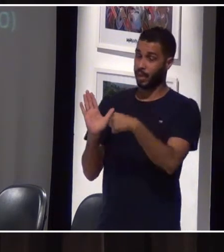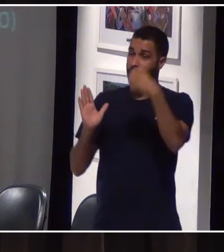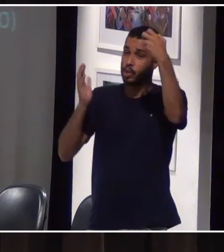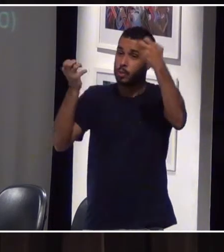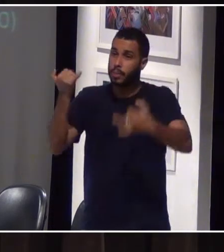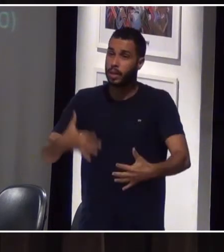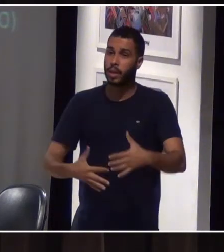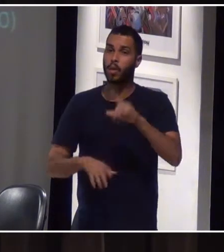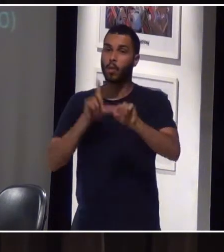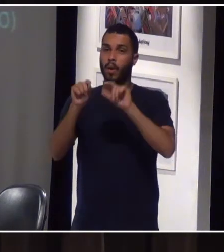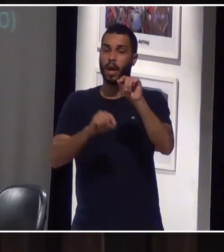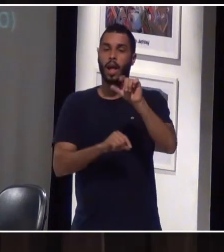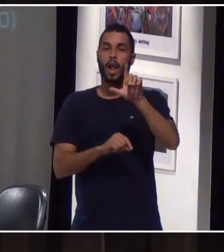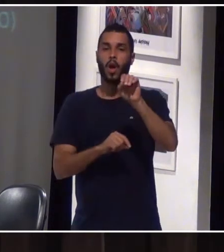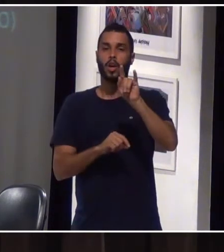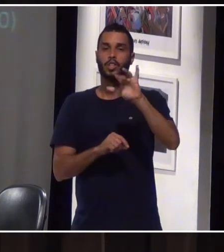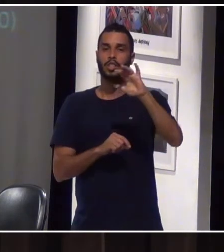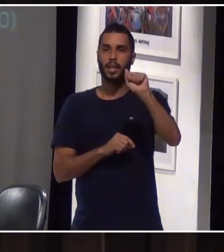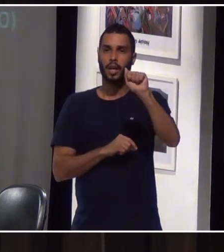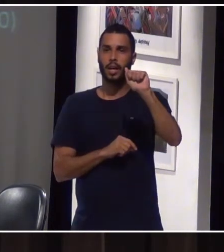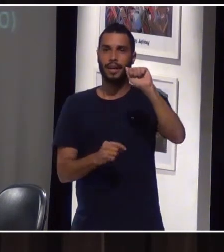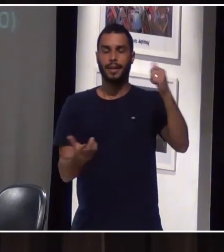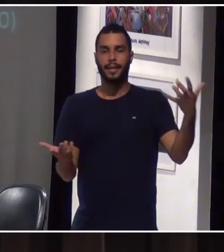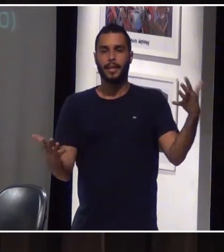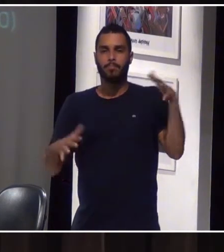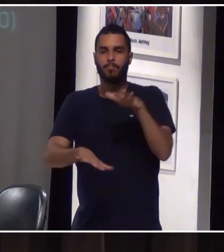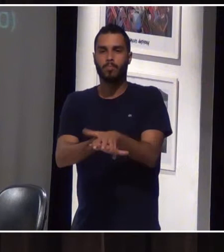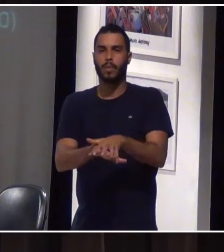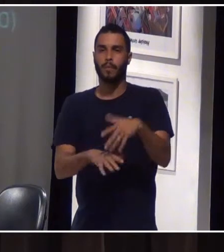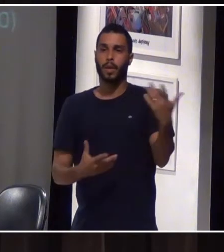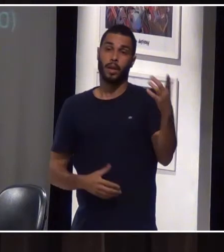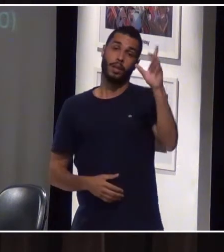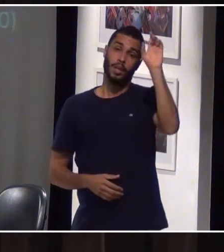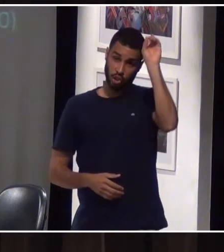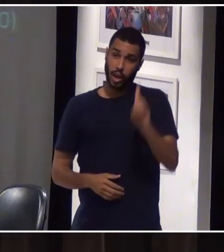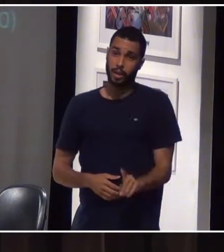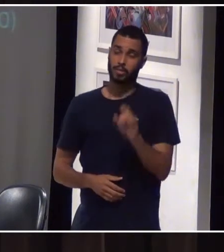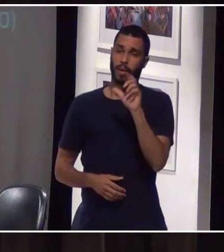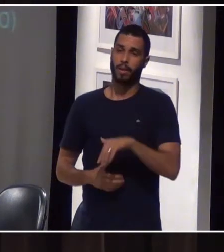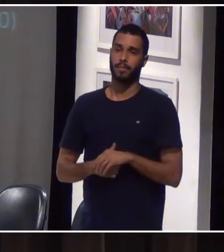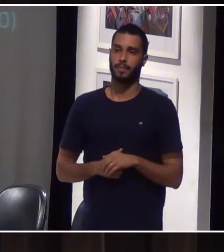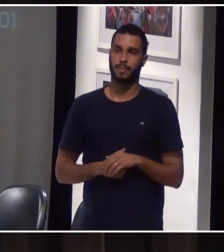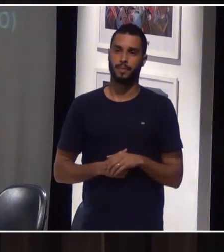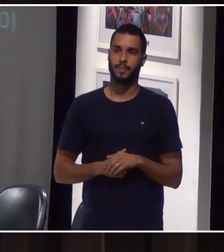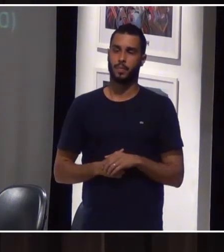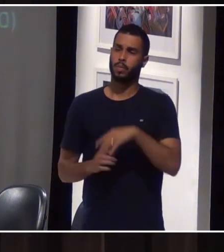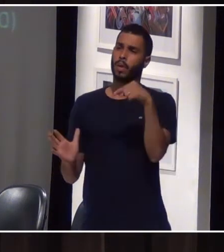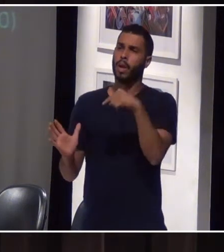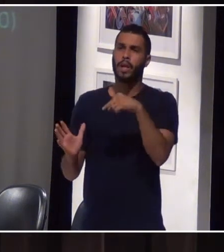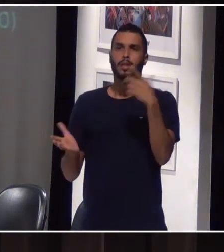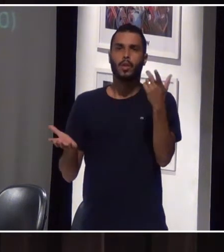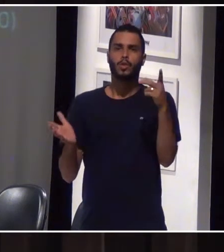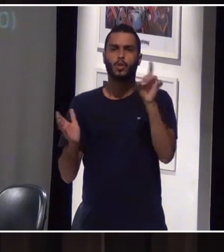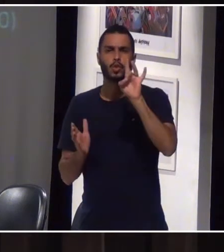na lógica da inclusão, que tanto parte de uma questão de direito, a inclusão é um direito. A inclusão E aqui eu não estou